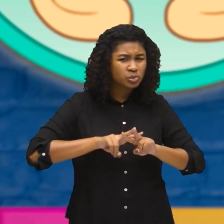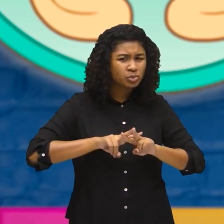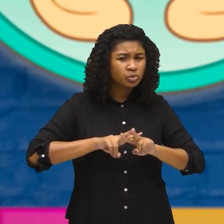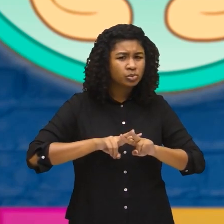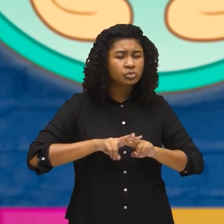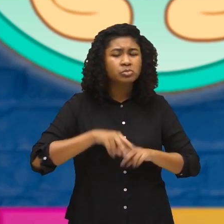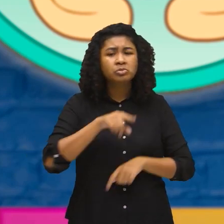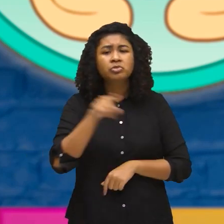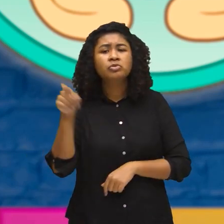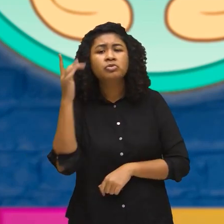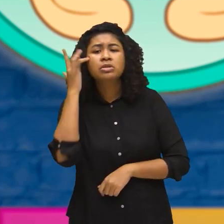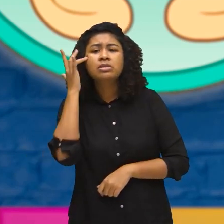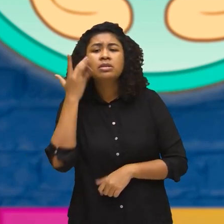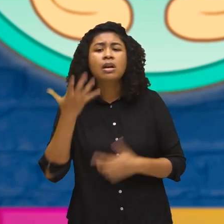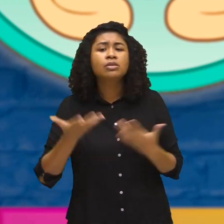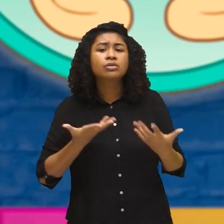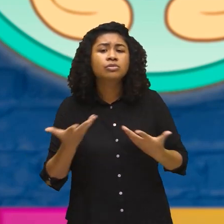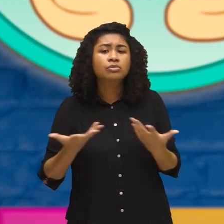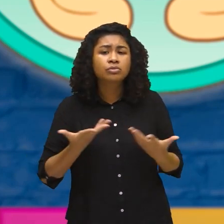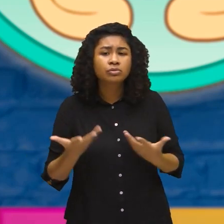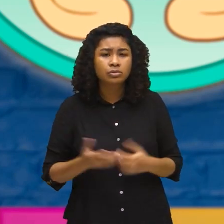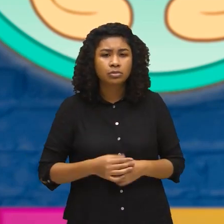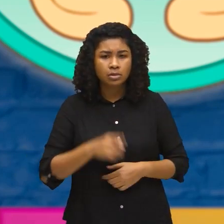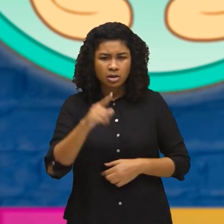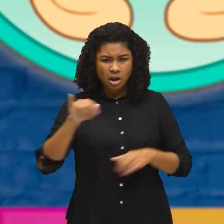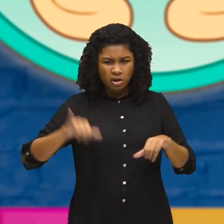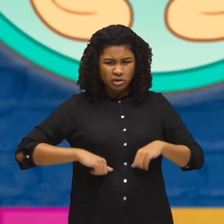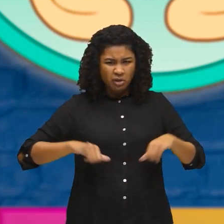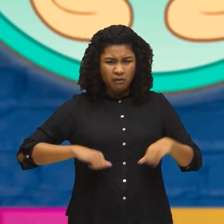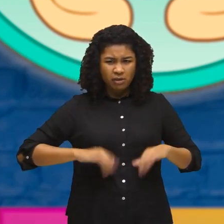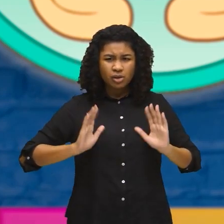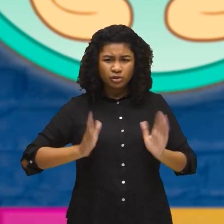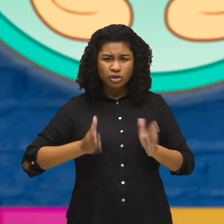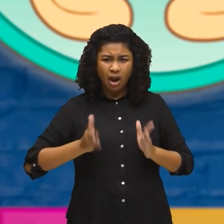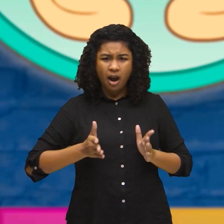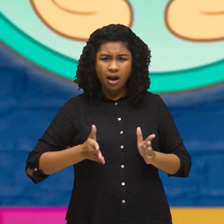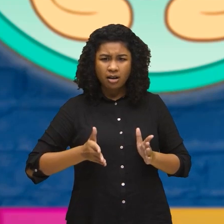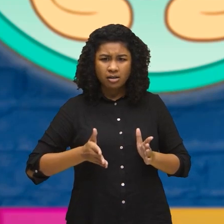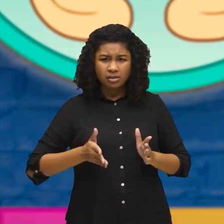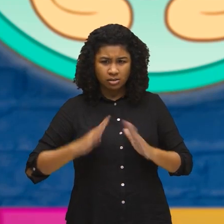O que vocês acham? Você já sofreu bullying na escola? Ou